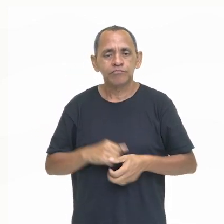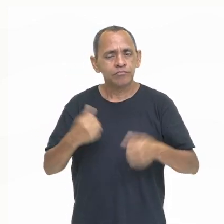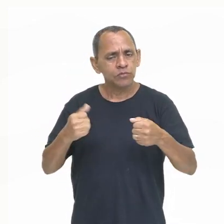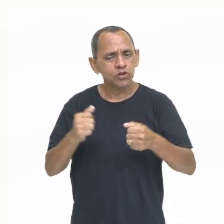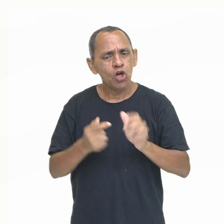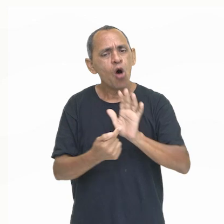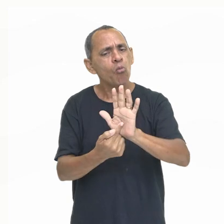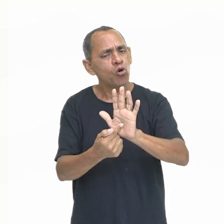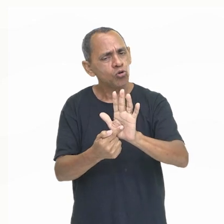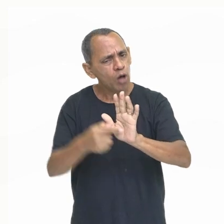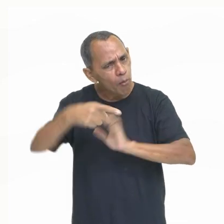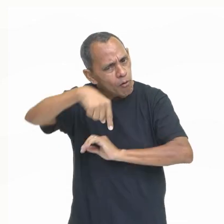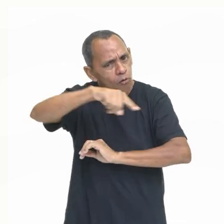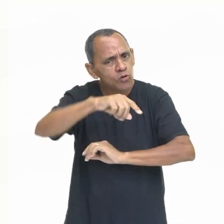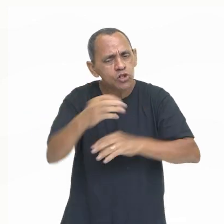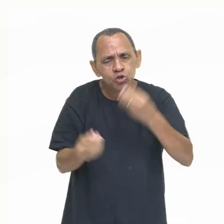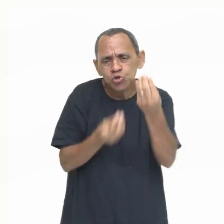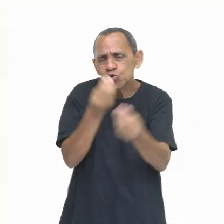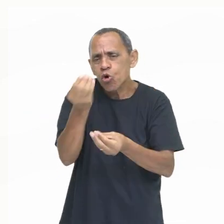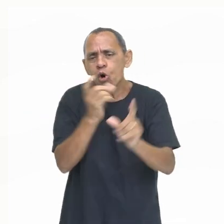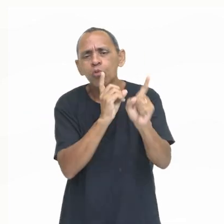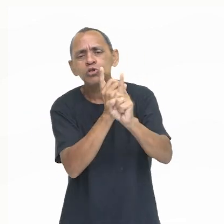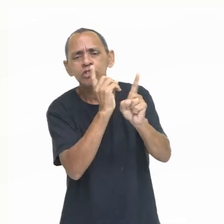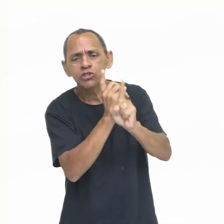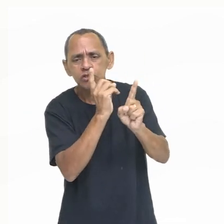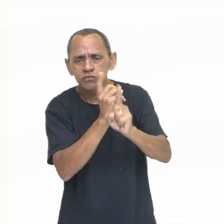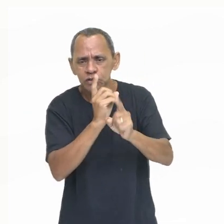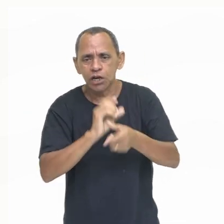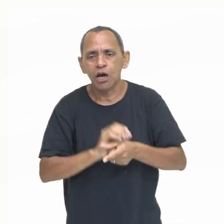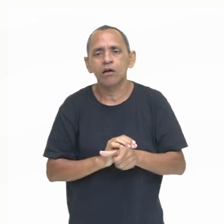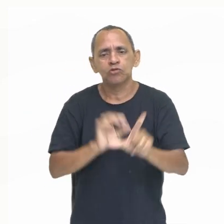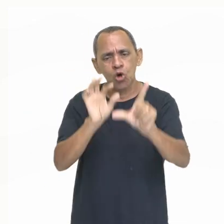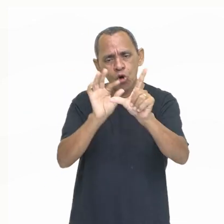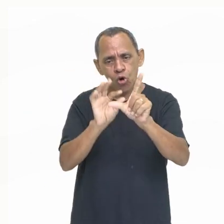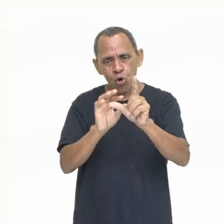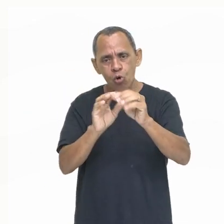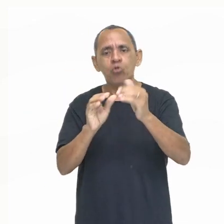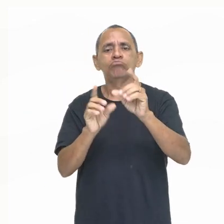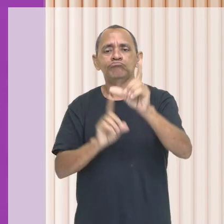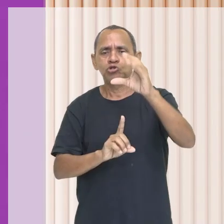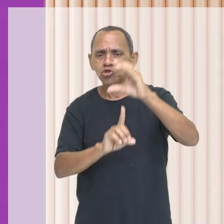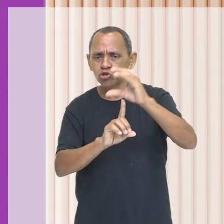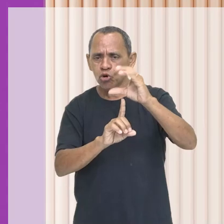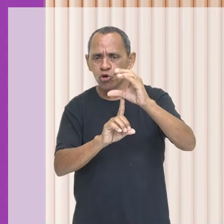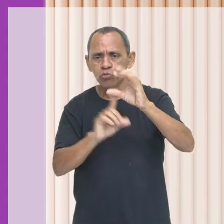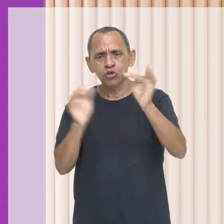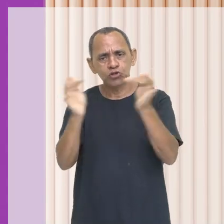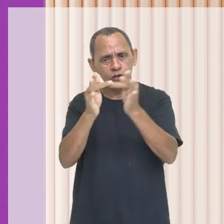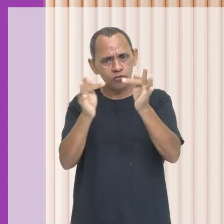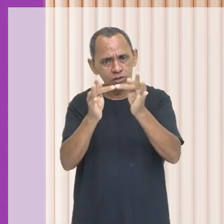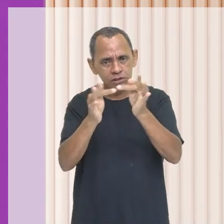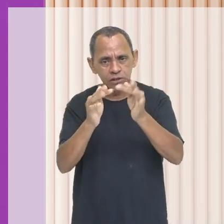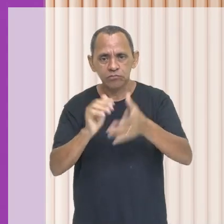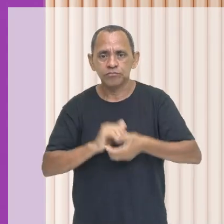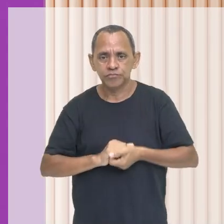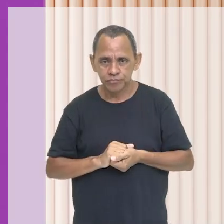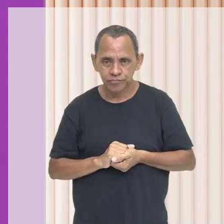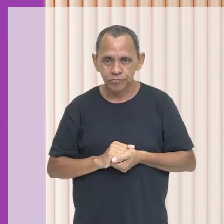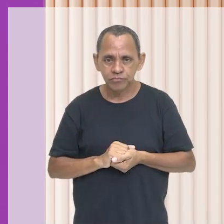para vocês como você identificar o domínio de uma função,